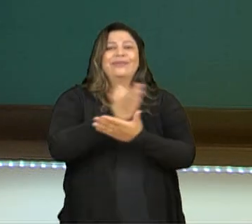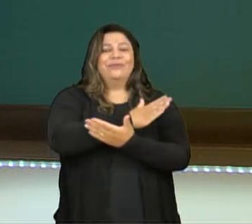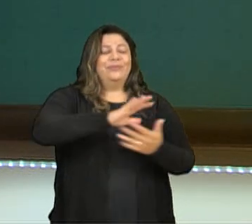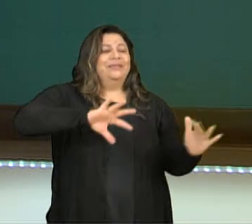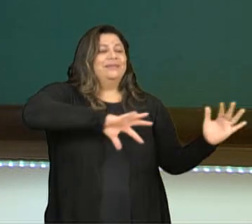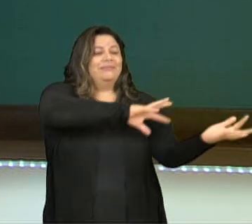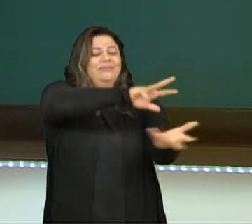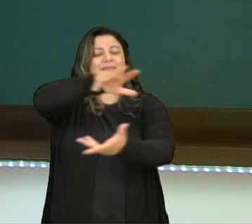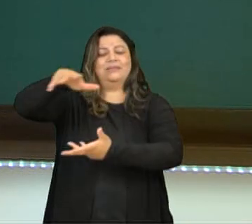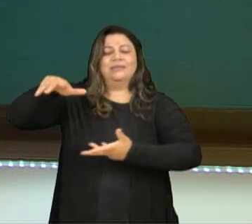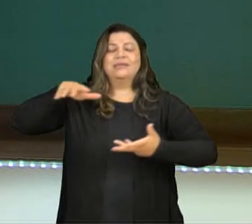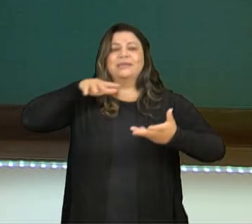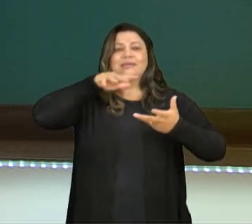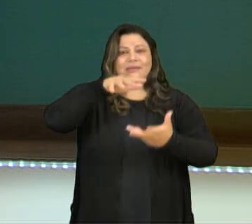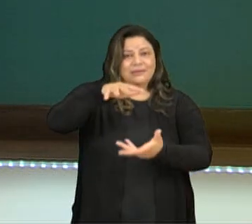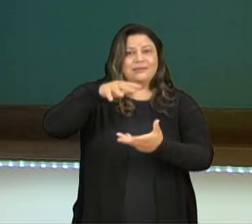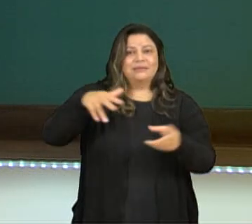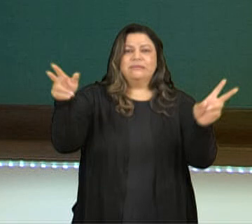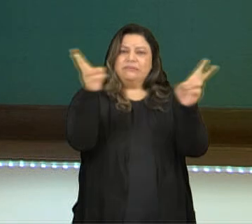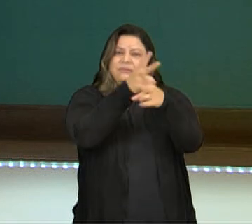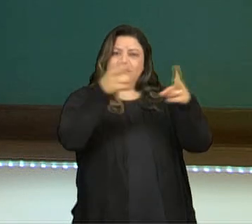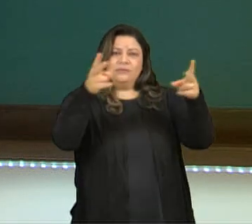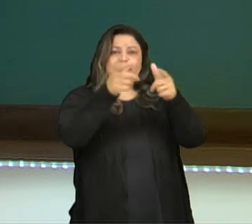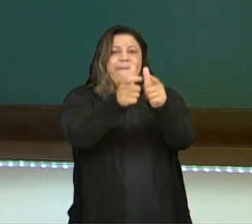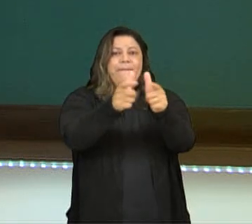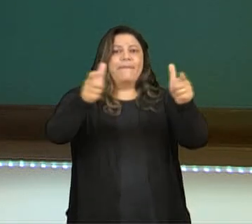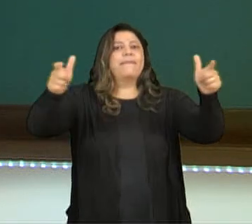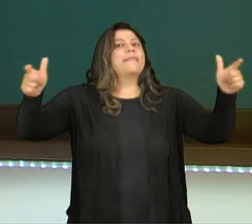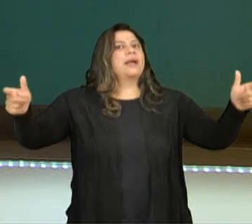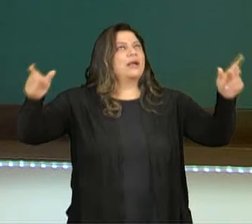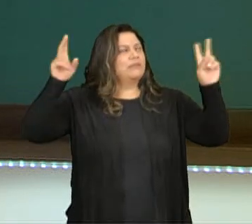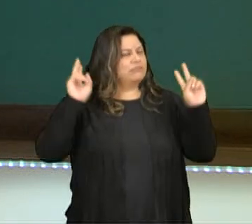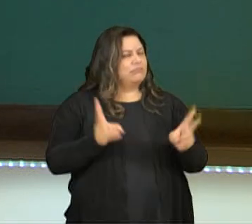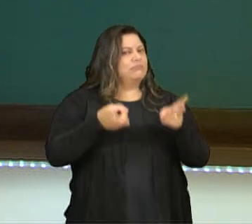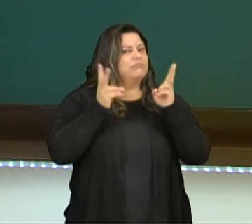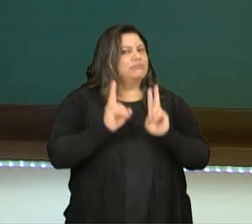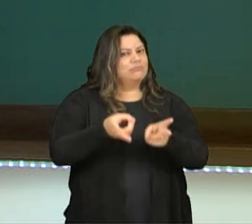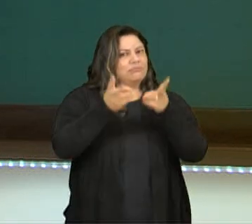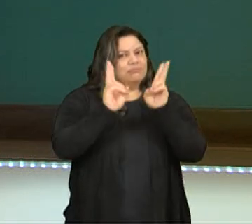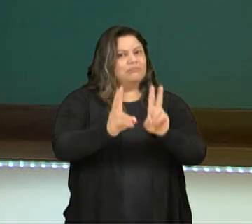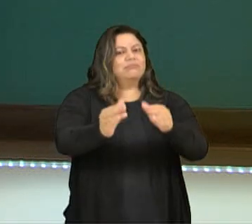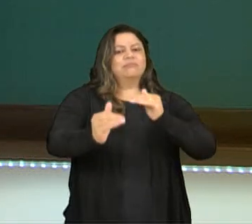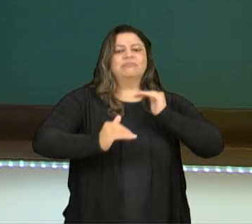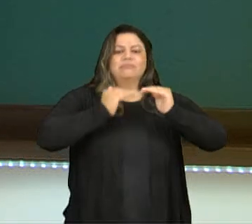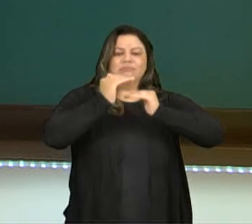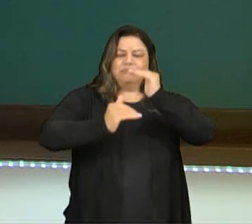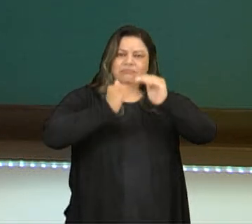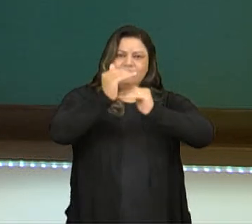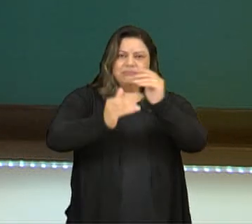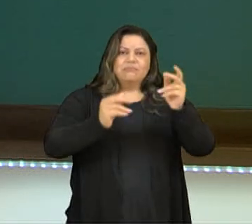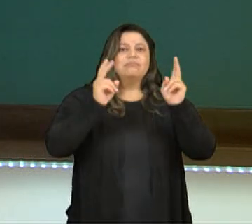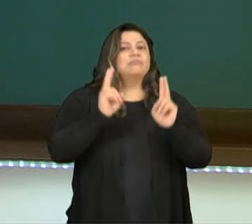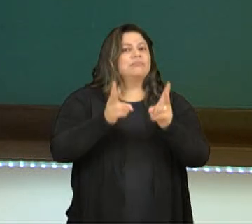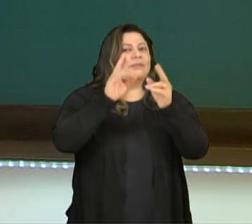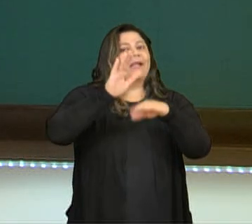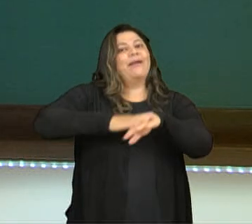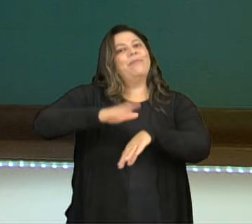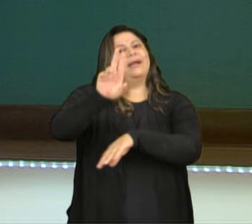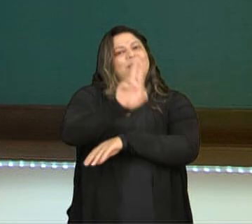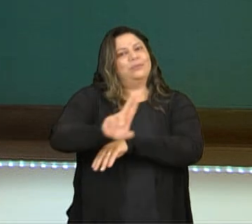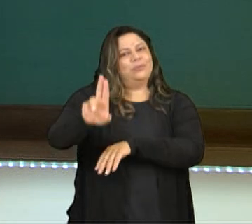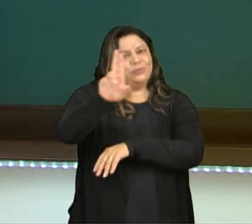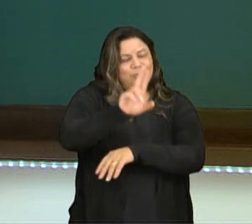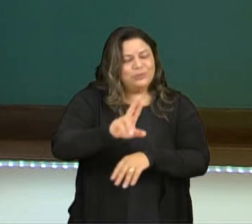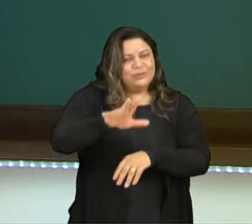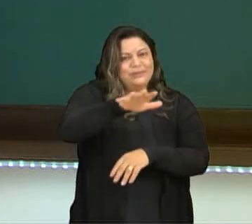força, essa intensidade do vento é maior, é constante, ou seja, o tempo todo, então ele pode ser mais utilizado nessas